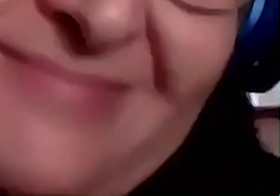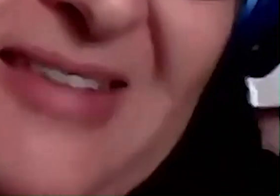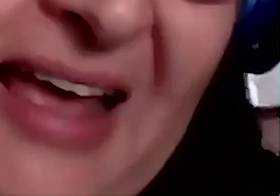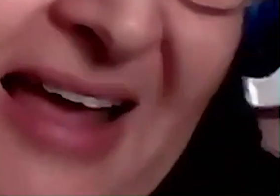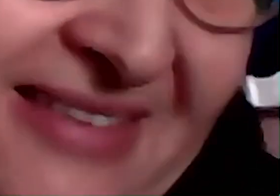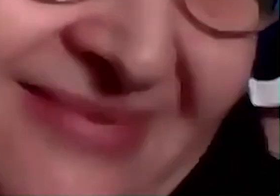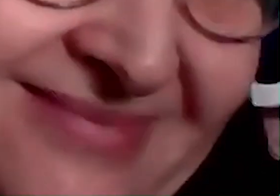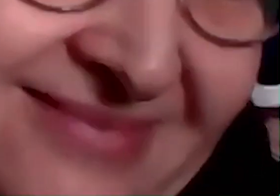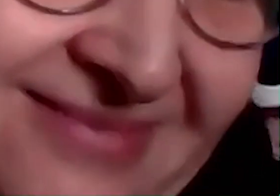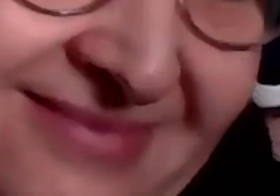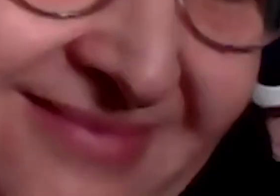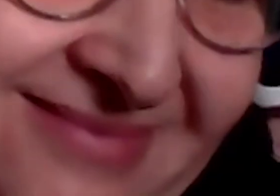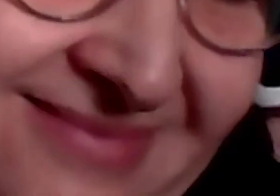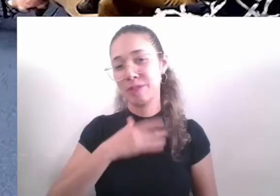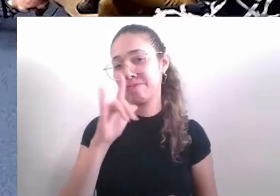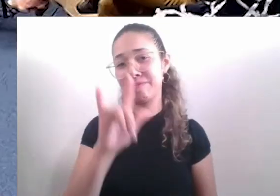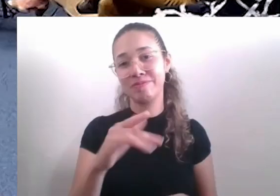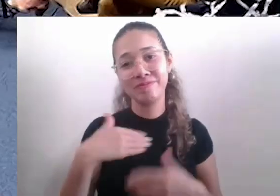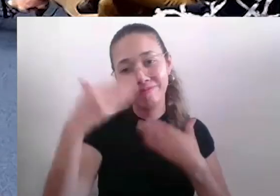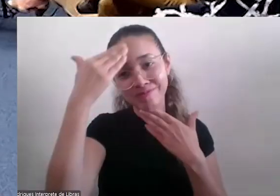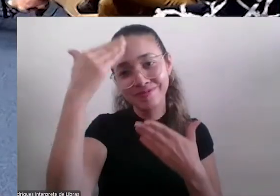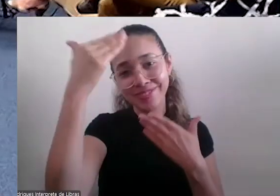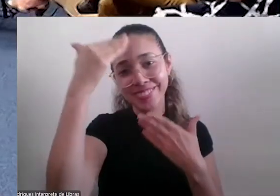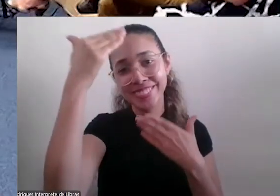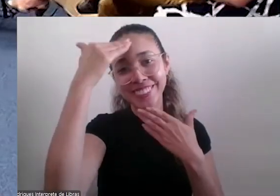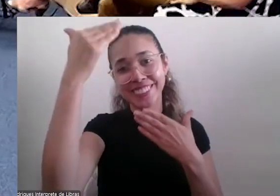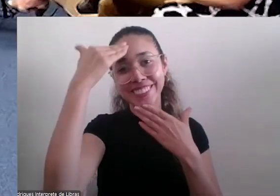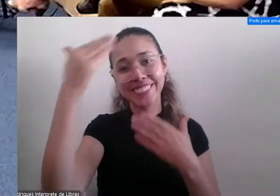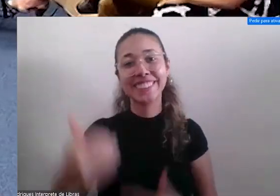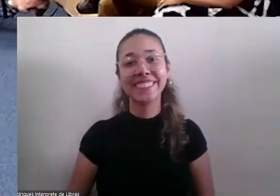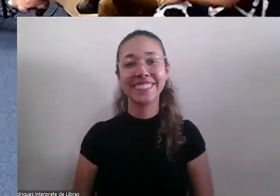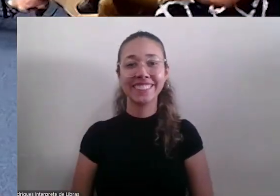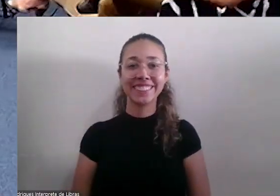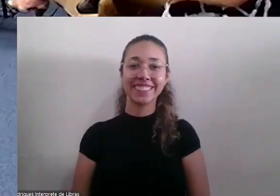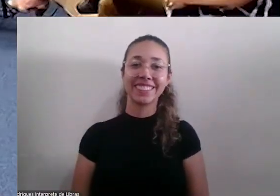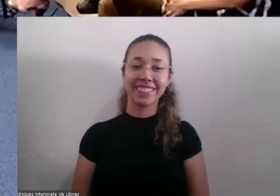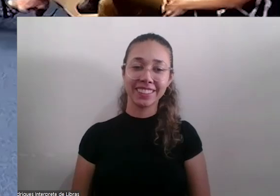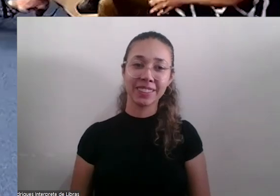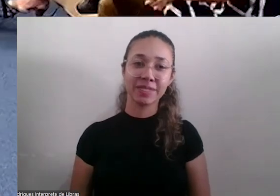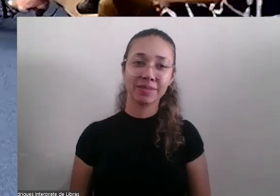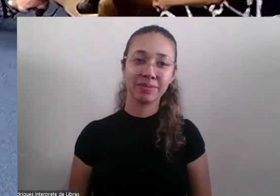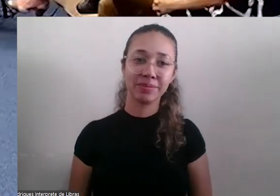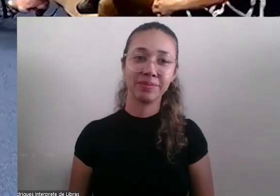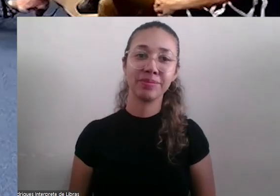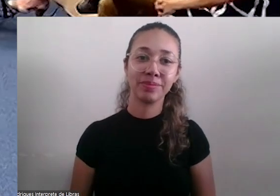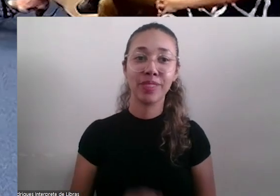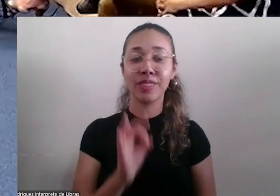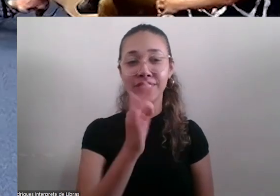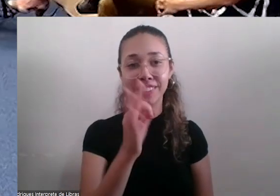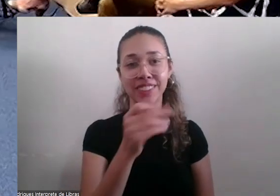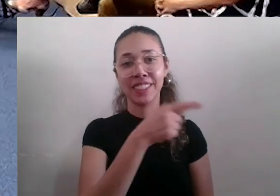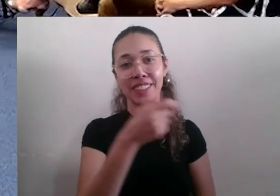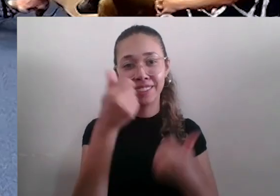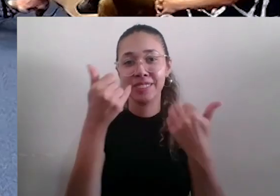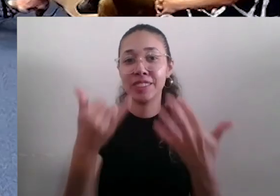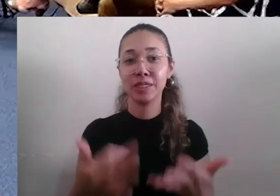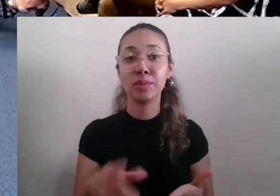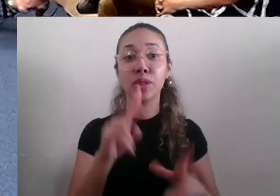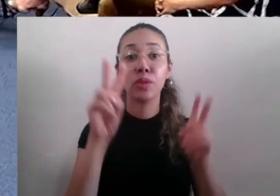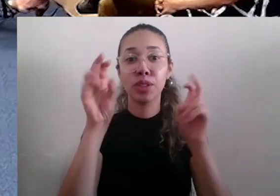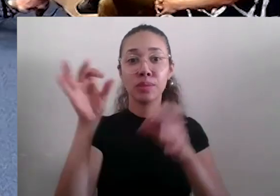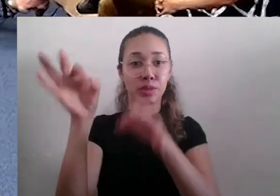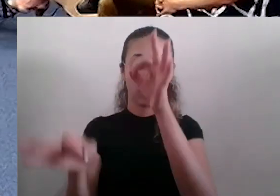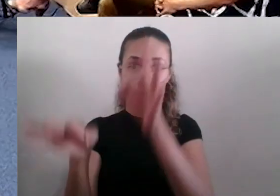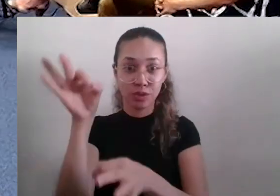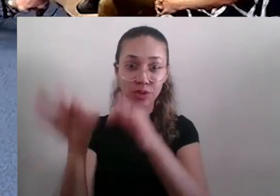fã obrigada obrigada obrigada essa essa isso que ela acabou de falar do que que é justiça foi foi